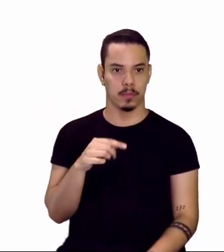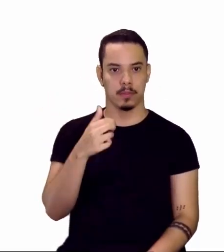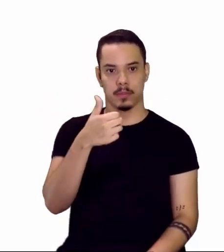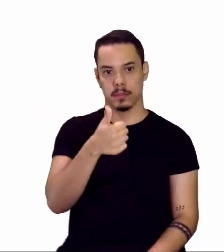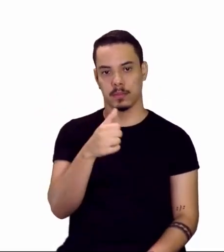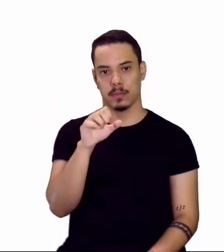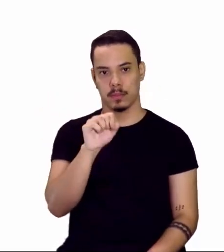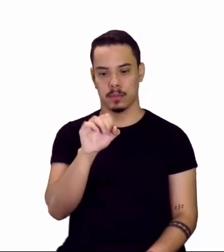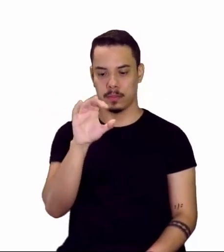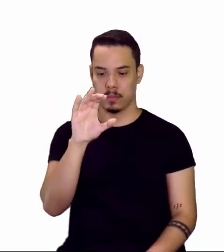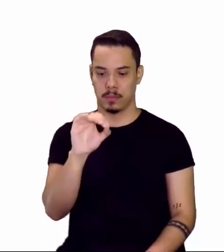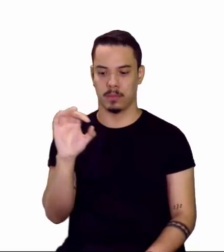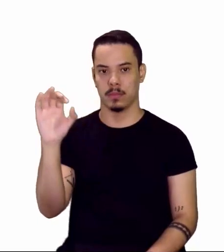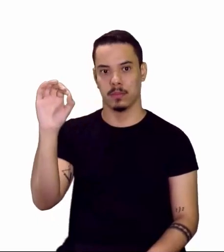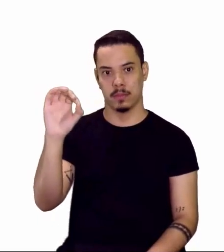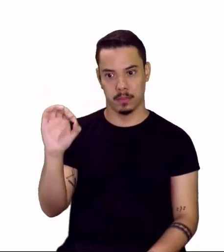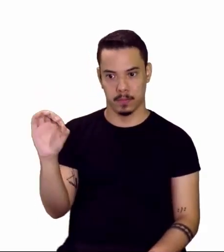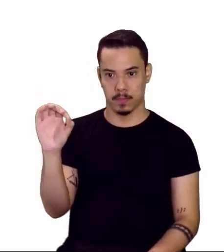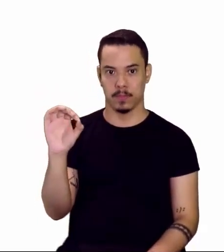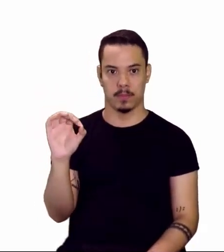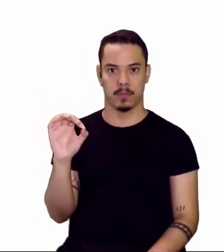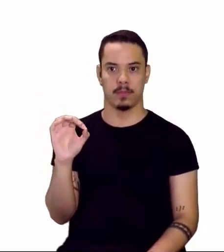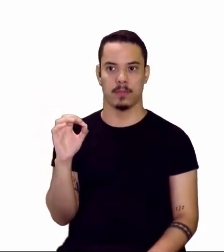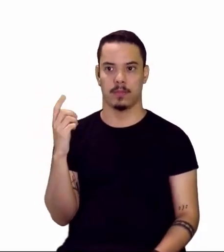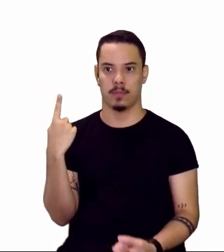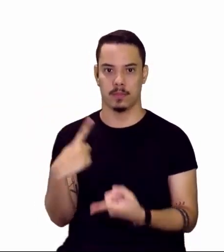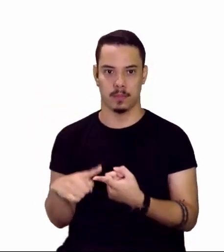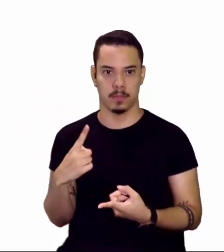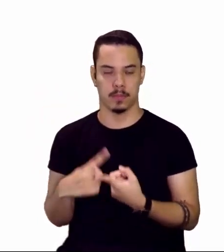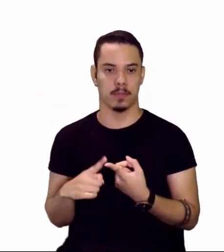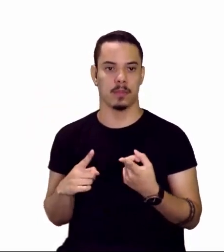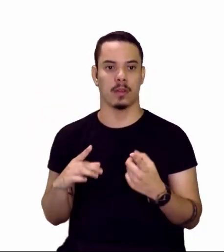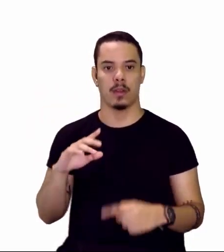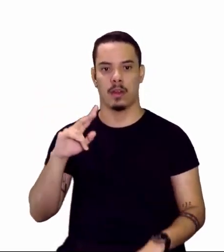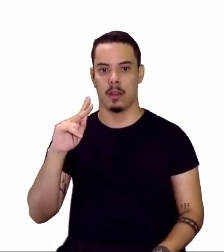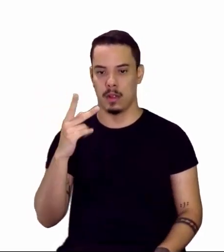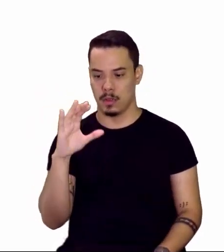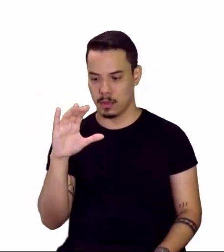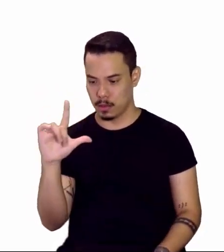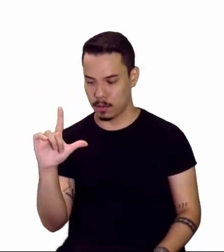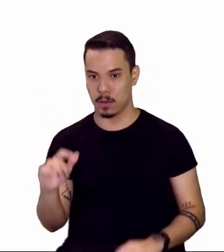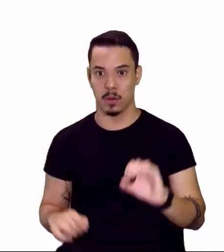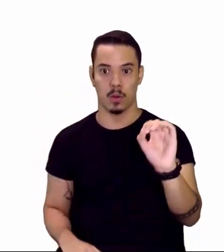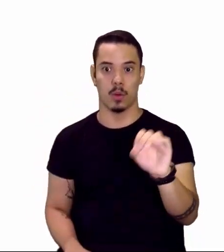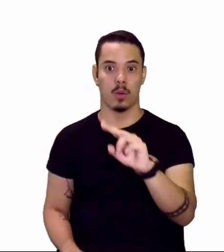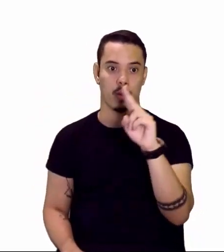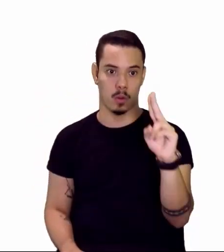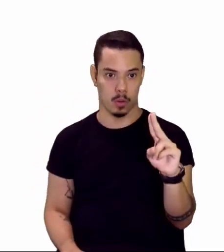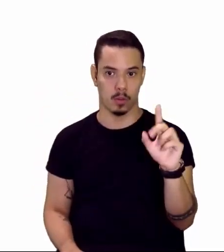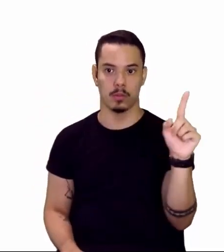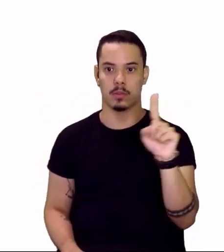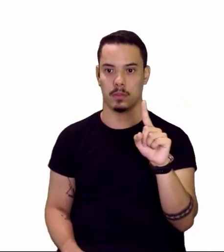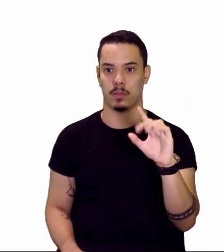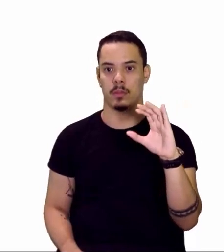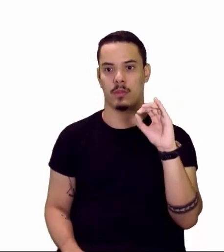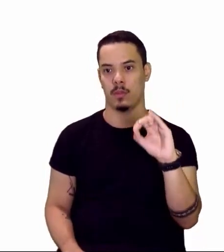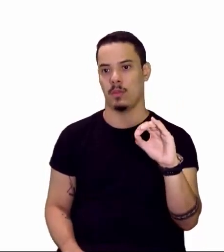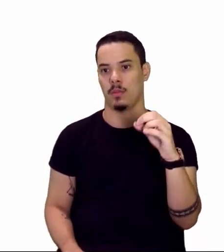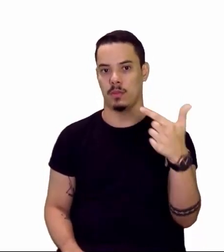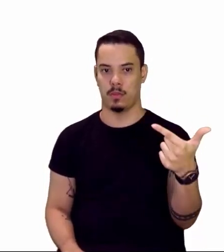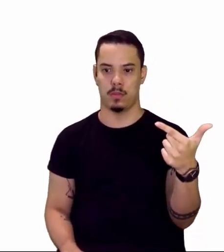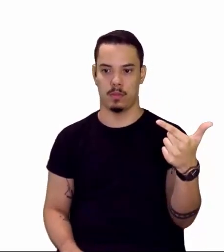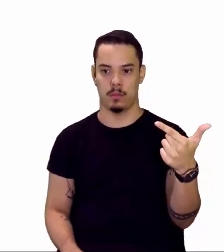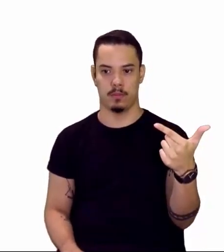180 graus, seja na formação do HCl, seja na formação do